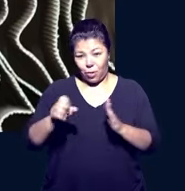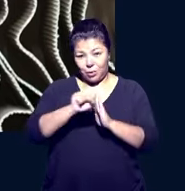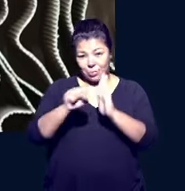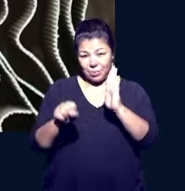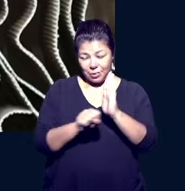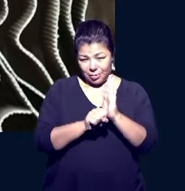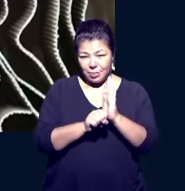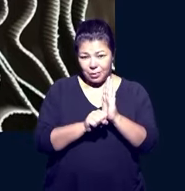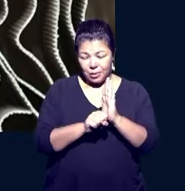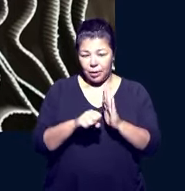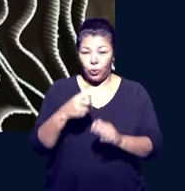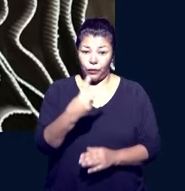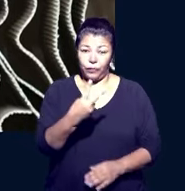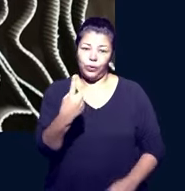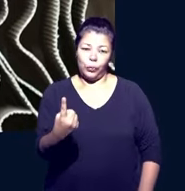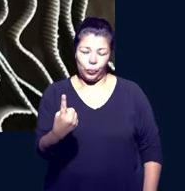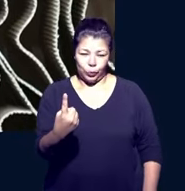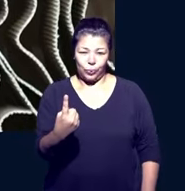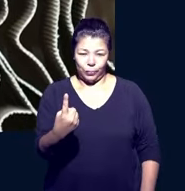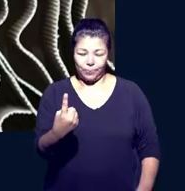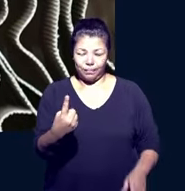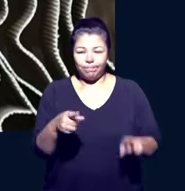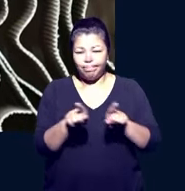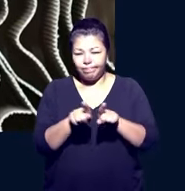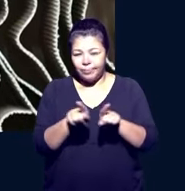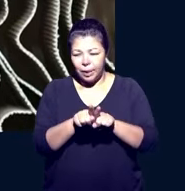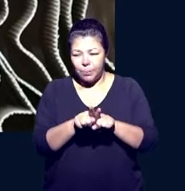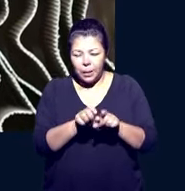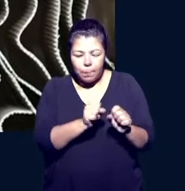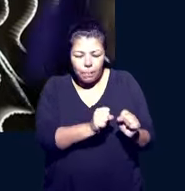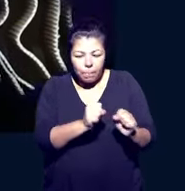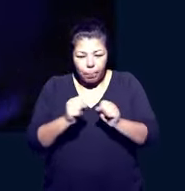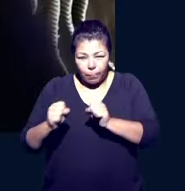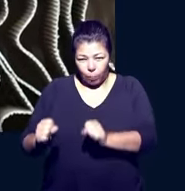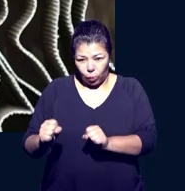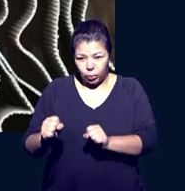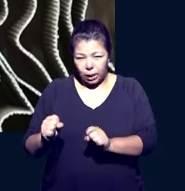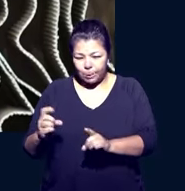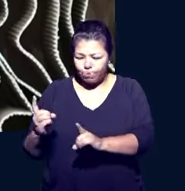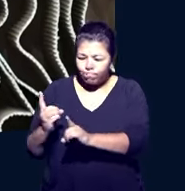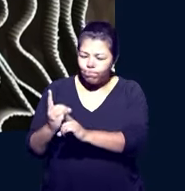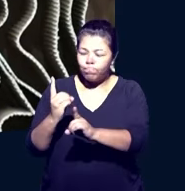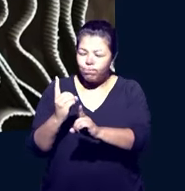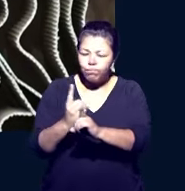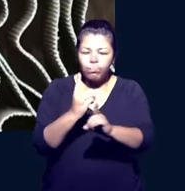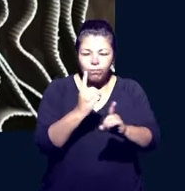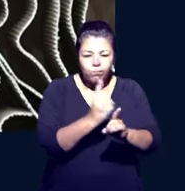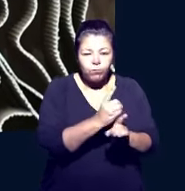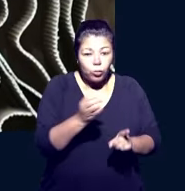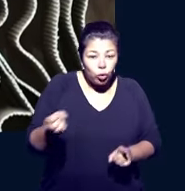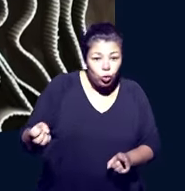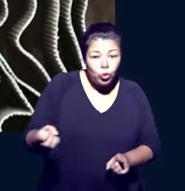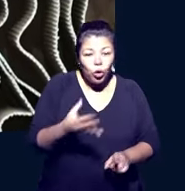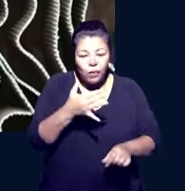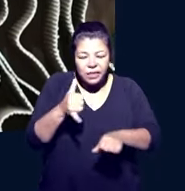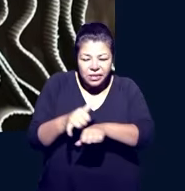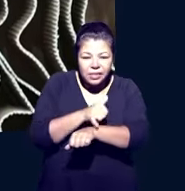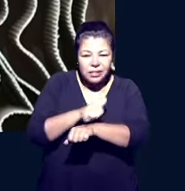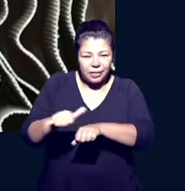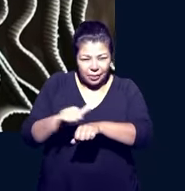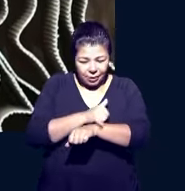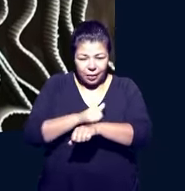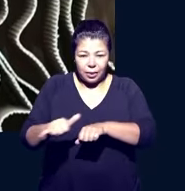o os poderes eh estão encontrando novas posições novas competências e isso